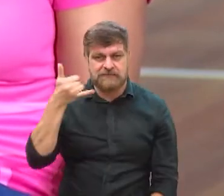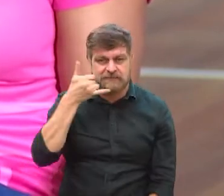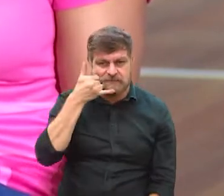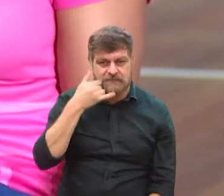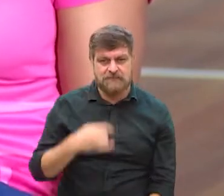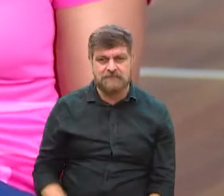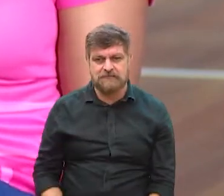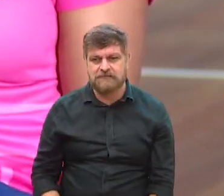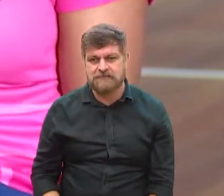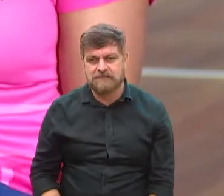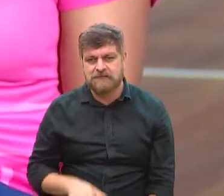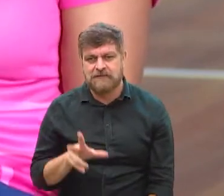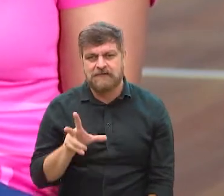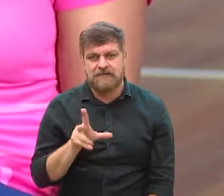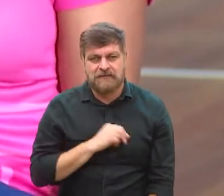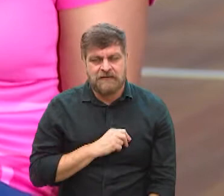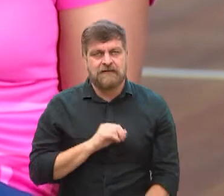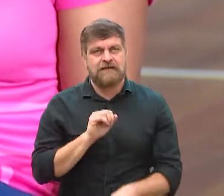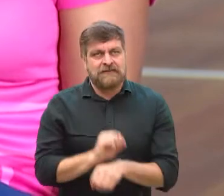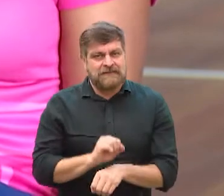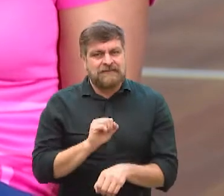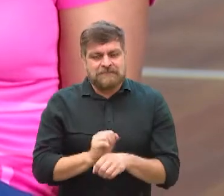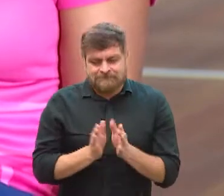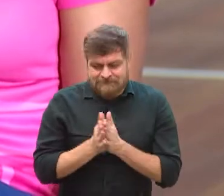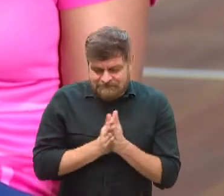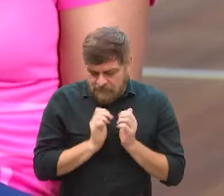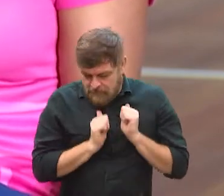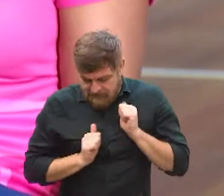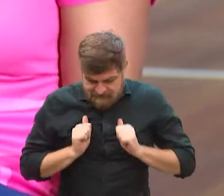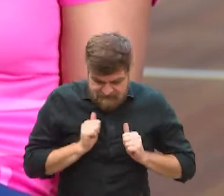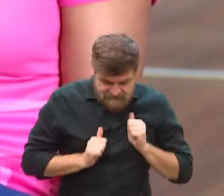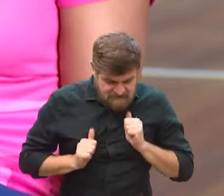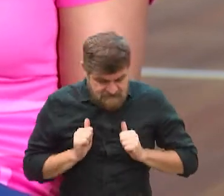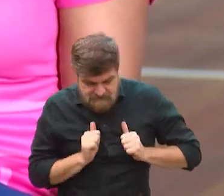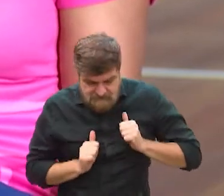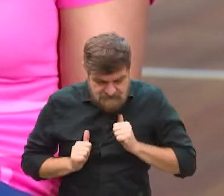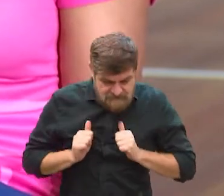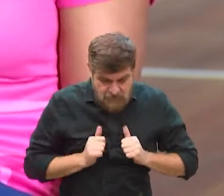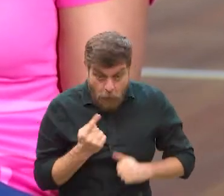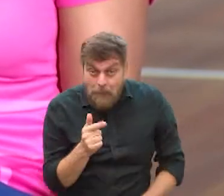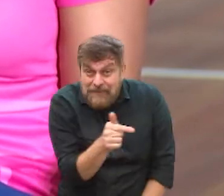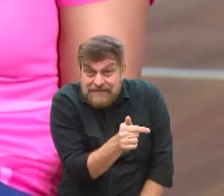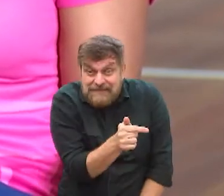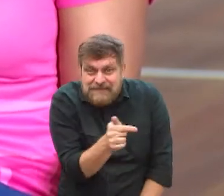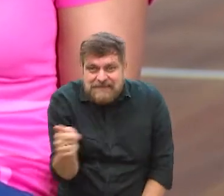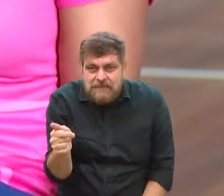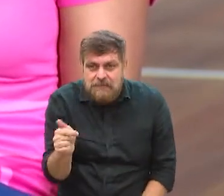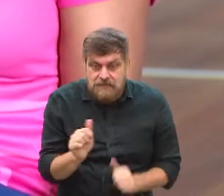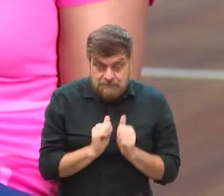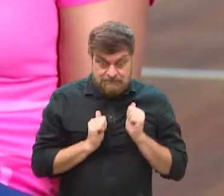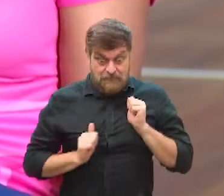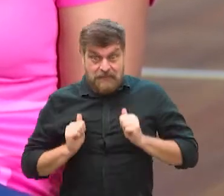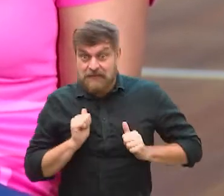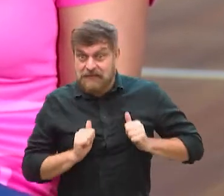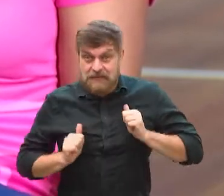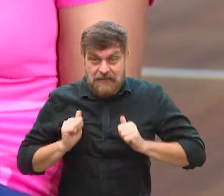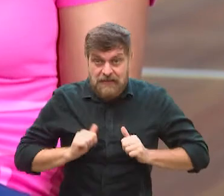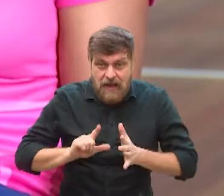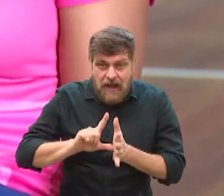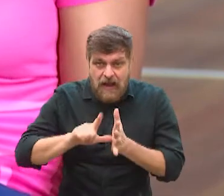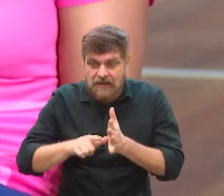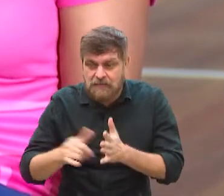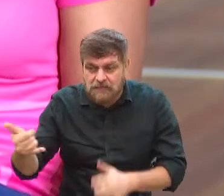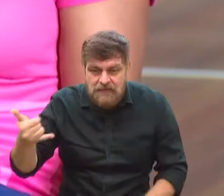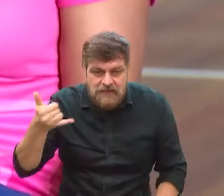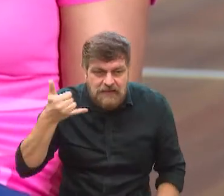para você. Mas, nossa, essa espera eu fiquei uma semana. Tá. Foi assim, fiquei muito ansiosa, mas aí